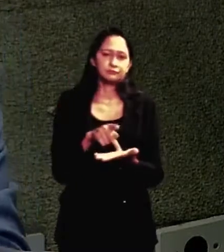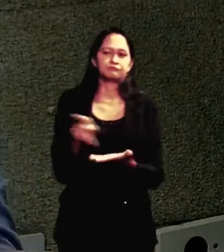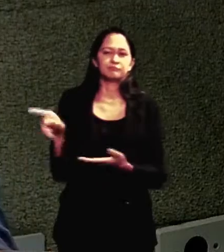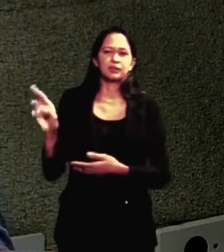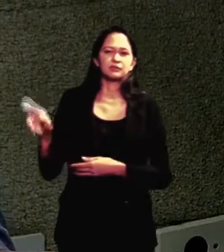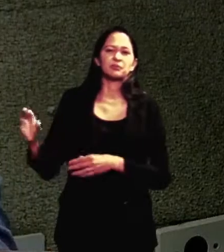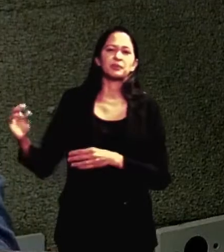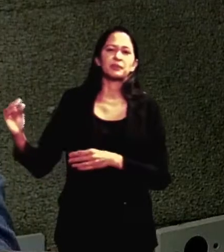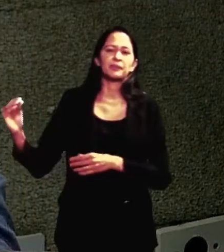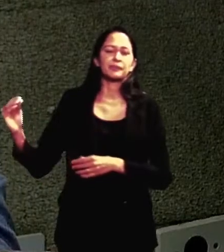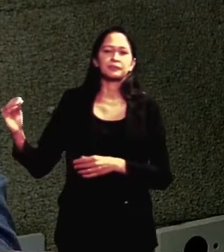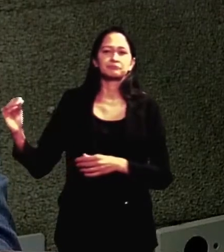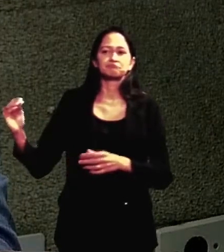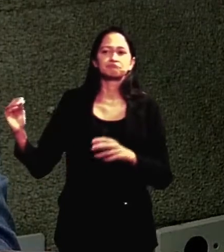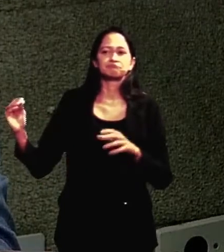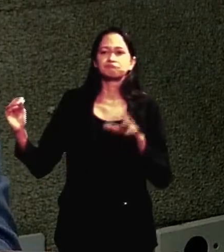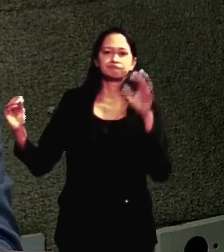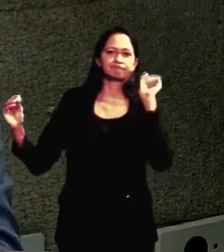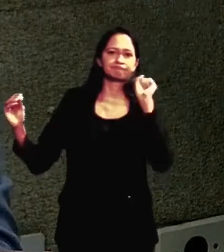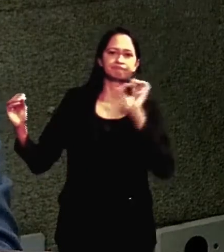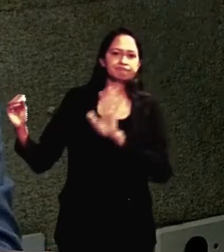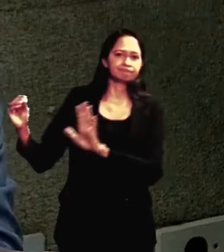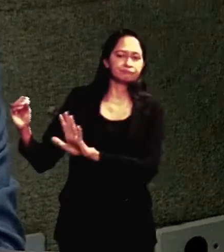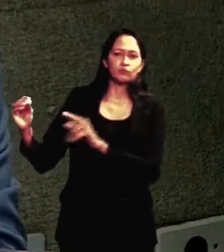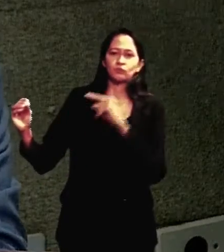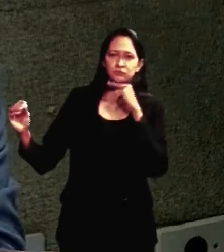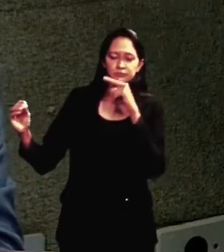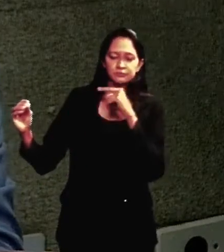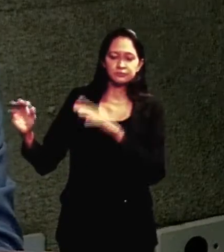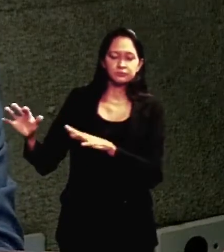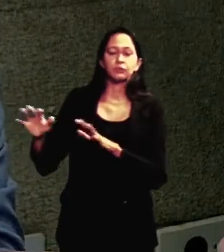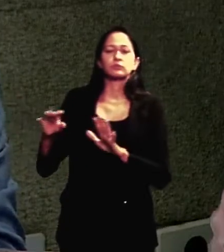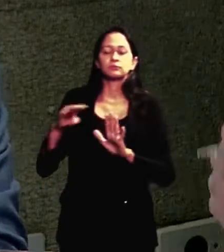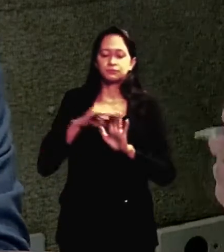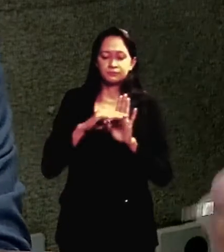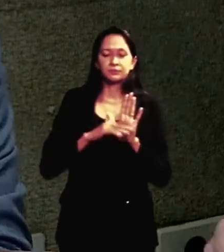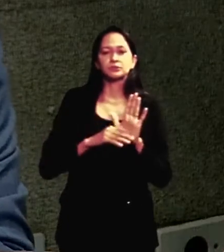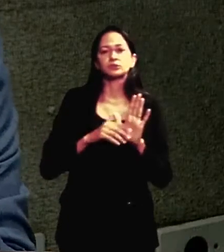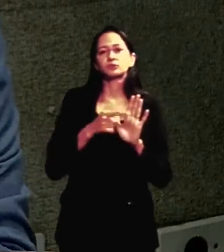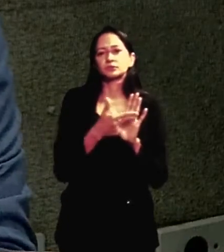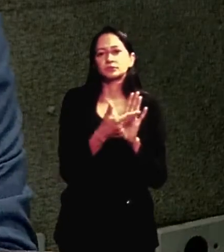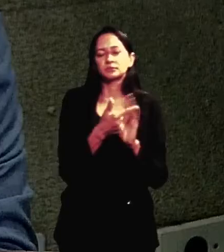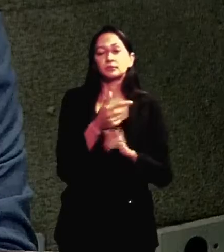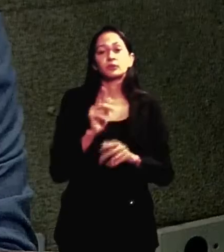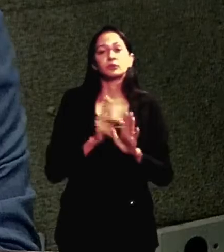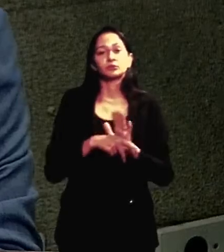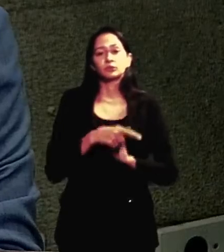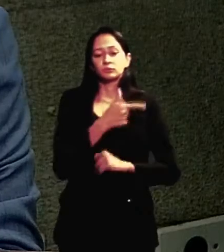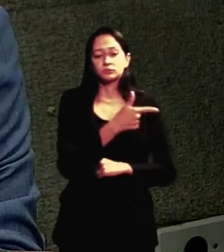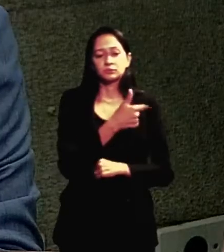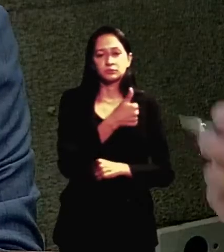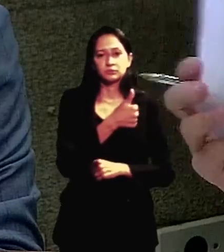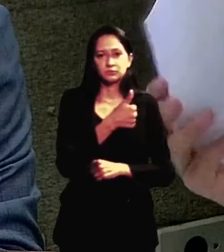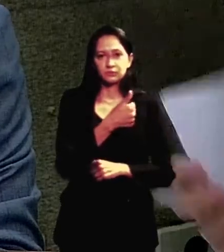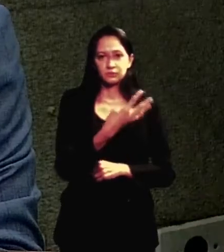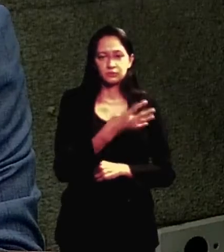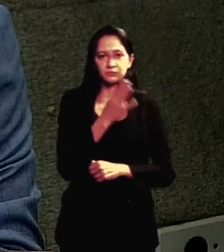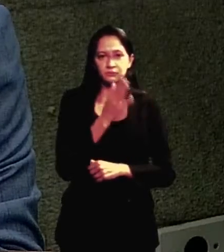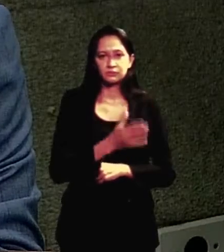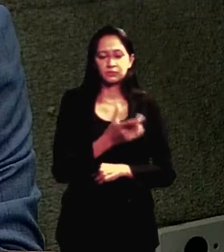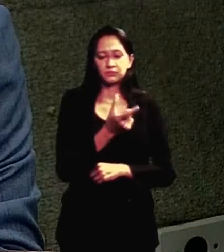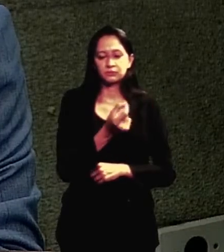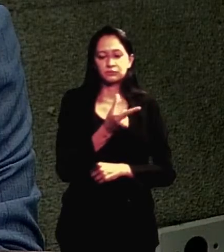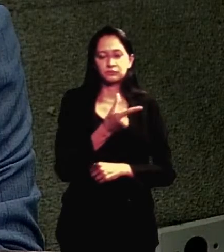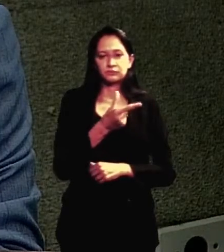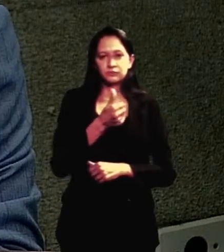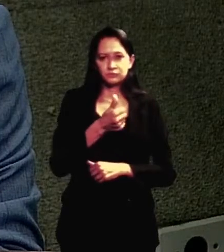tem razão. Realmente. Então eu que desculpo o erro aqui, mas de qualquer forma o projeto está em pauta. Projeto número 214/2021 dispõe